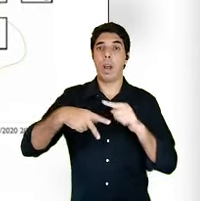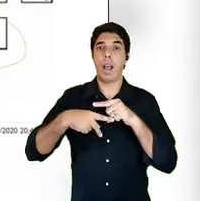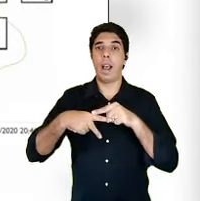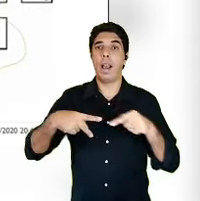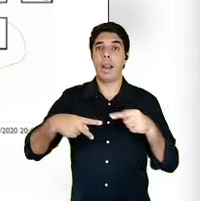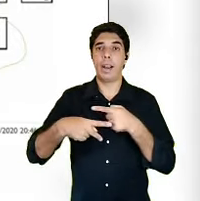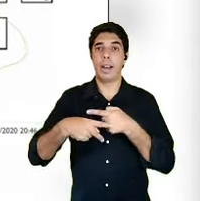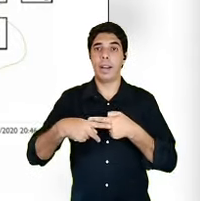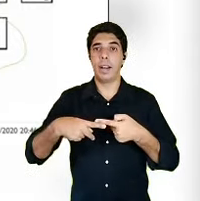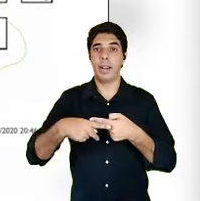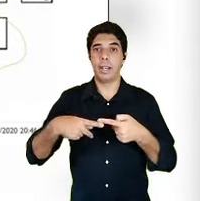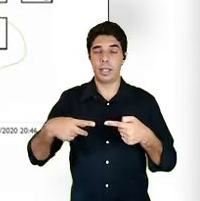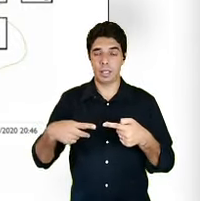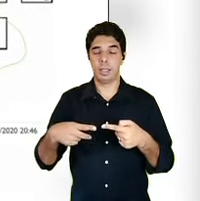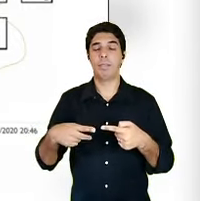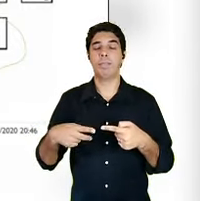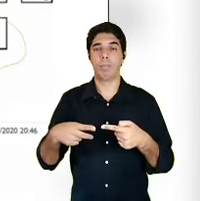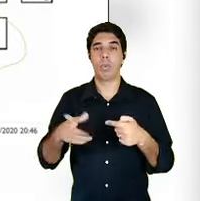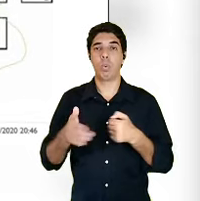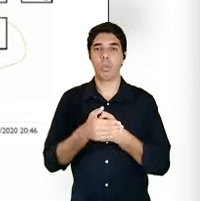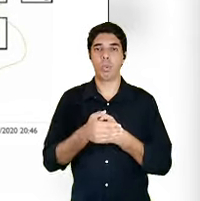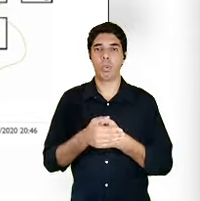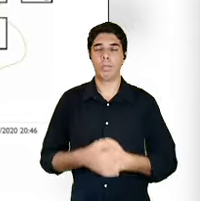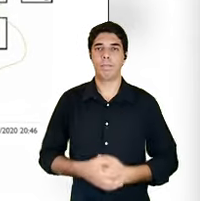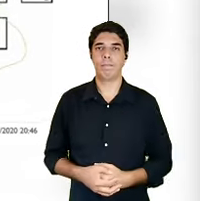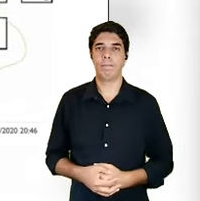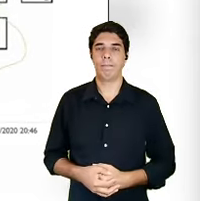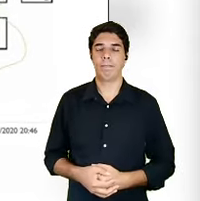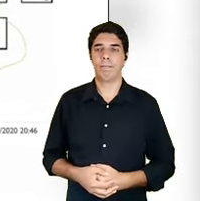vista lateral. Estou representando aqui, ó,